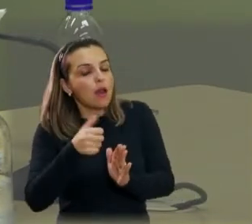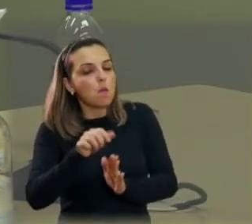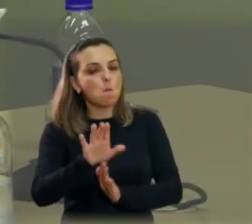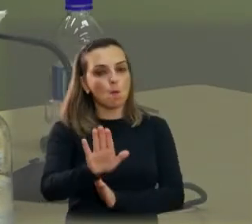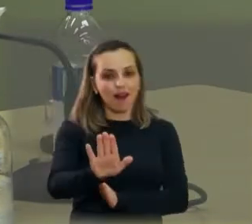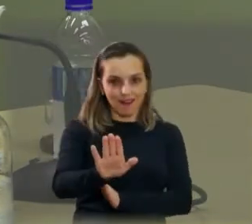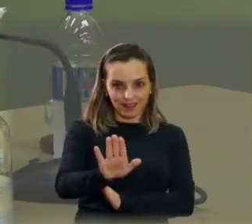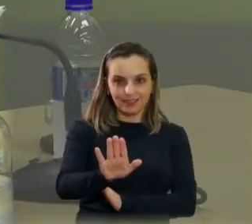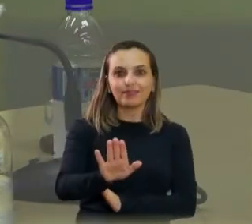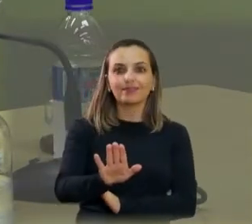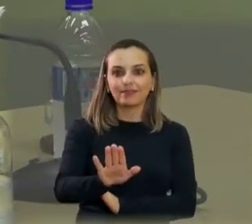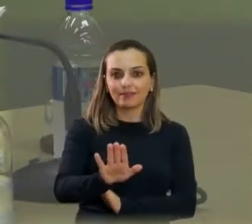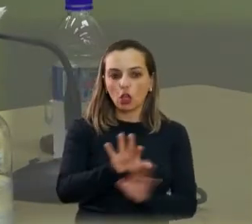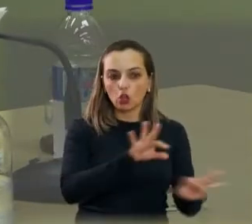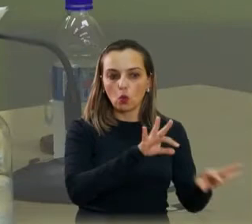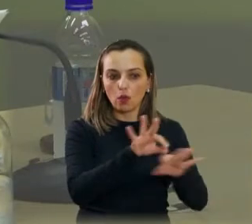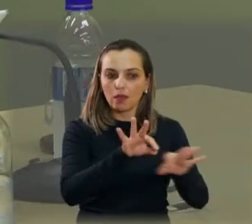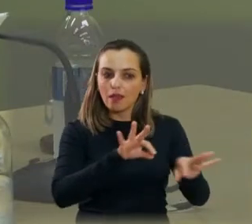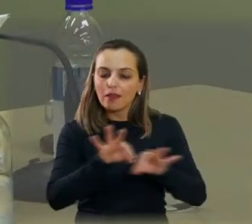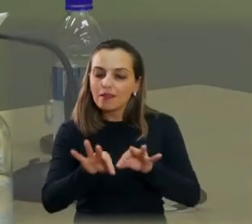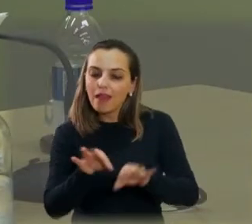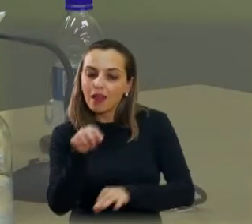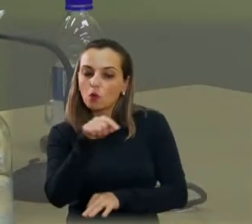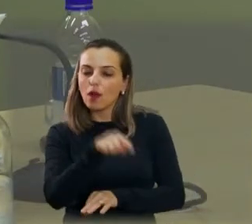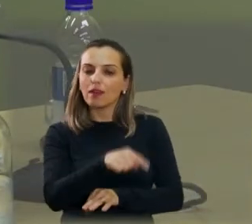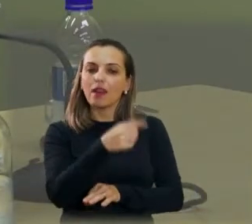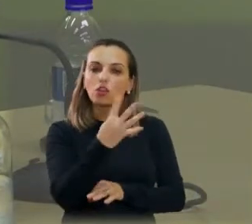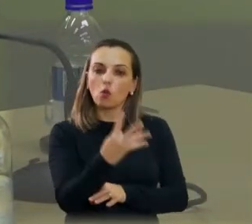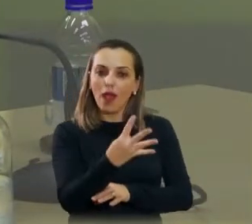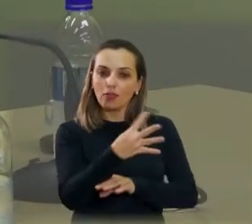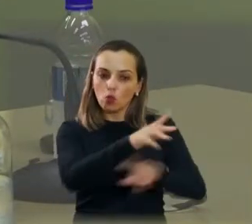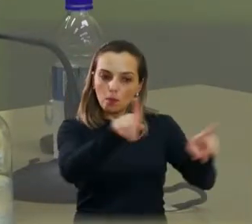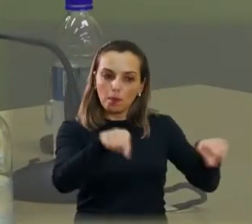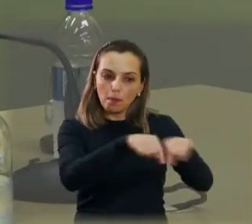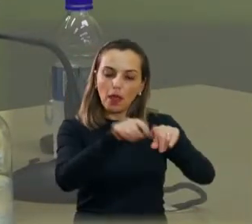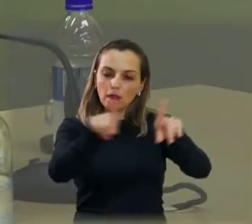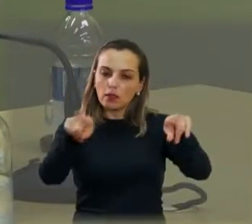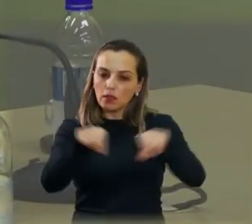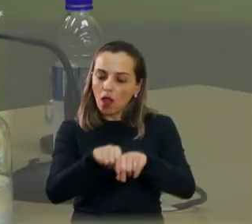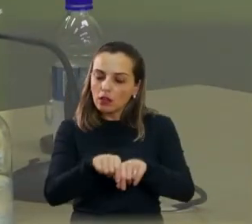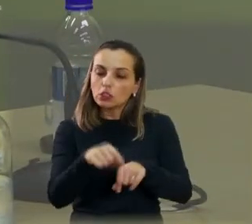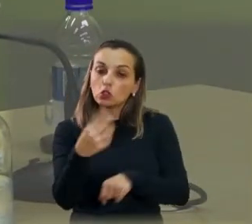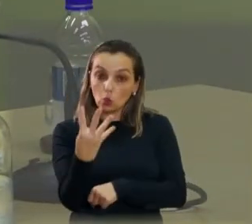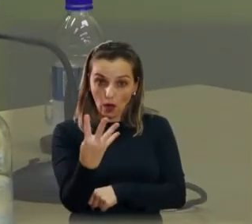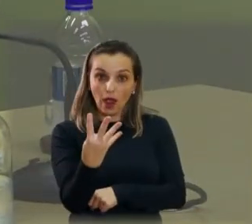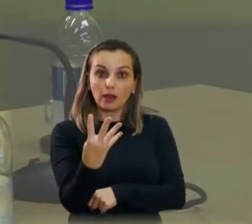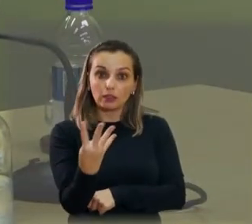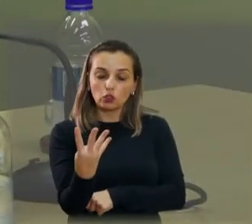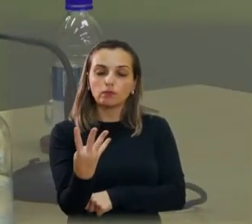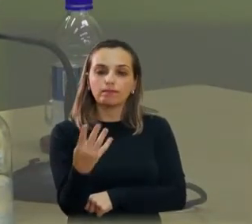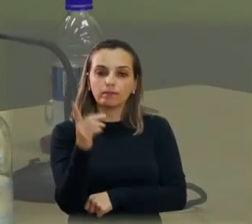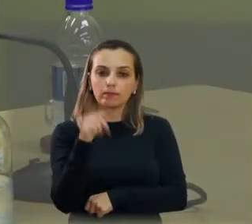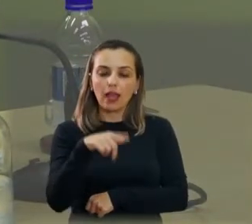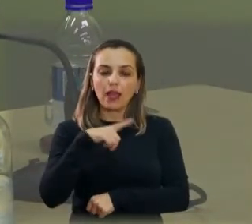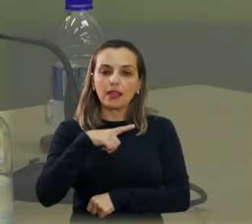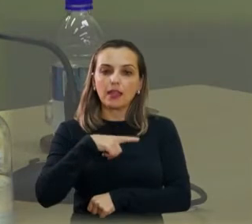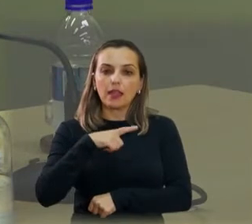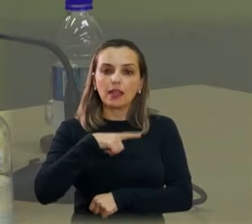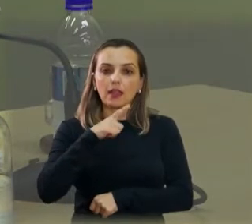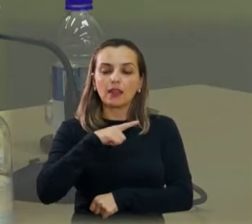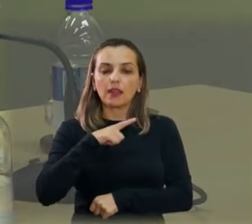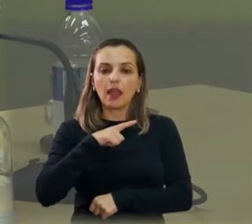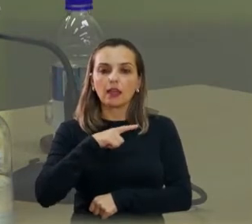doença. Foram organizadas nessa unidade 4 alas. A unidade tem uma capacidade total de